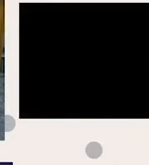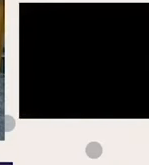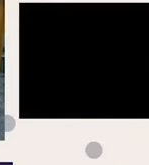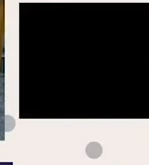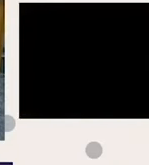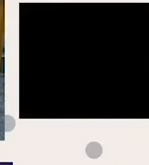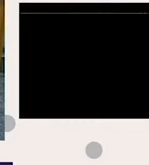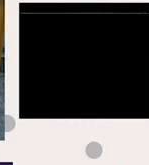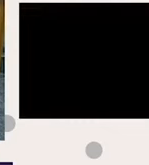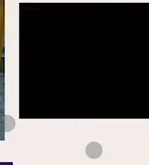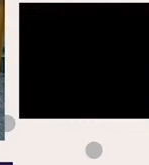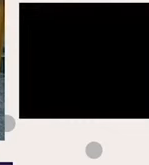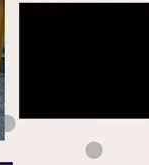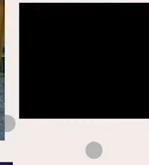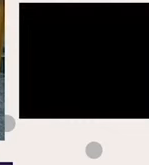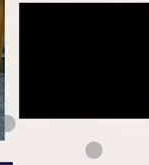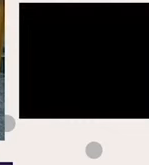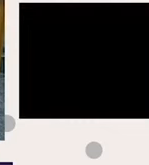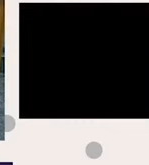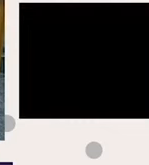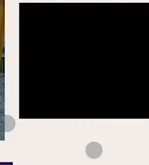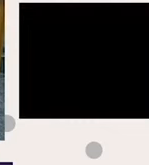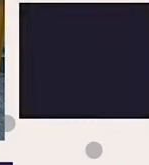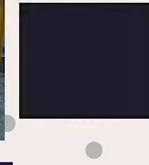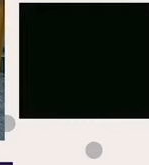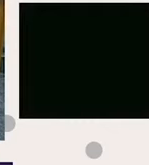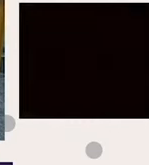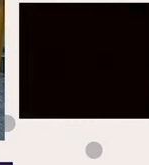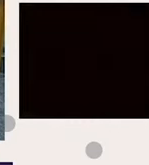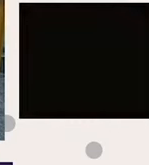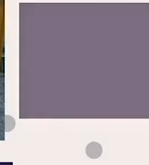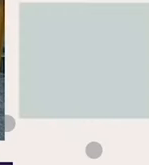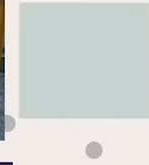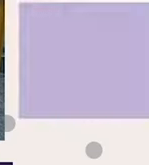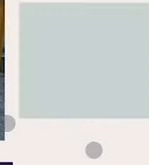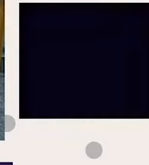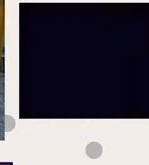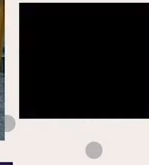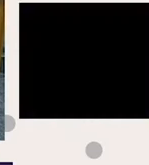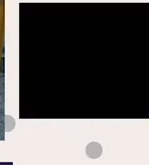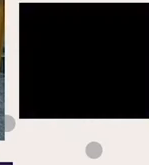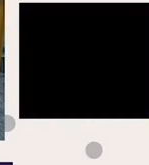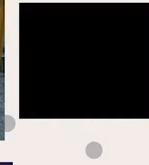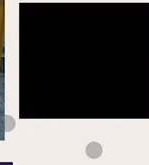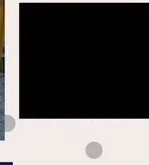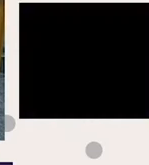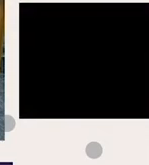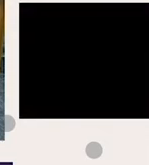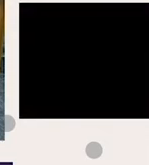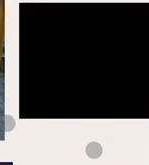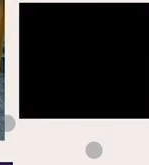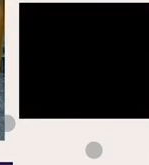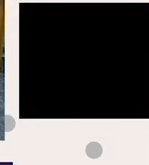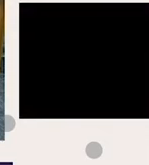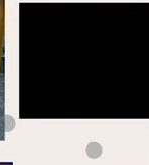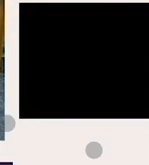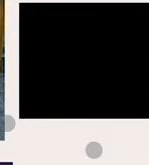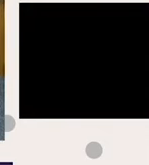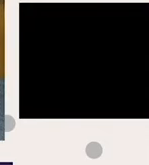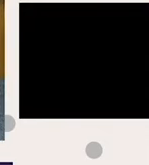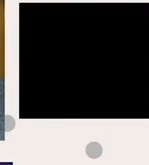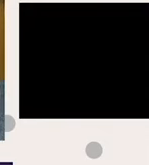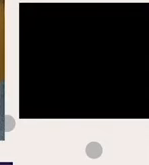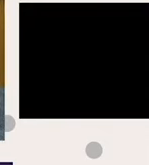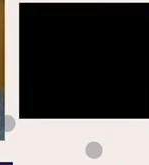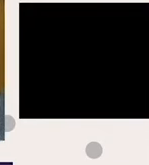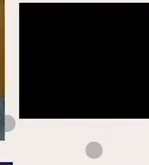meio da fala da doutora Simone, nós tivemos uma queda de energia. Então, quem entrou na segunda